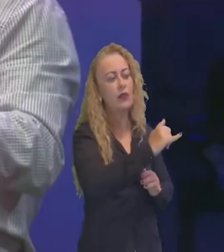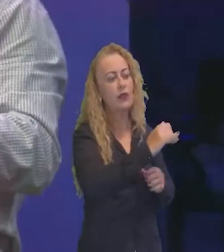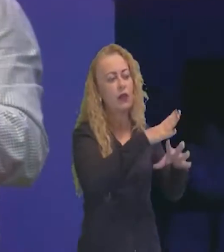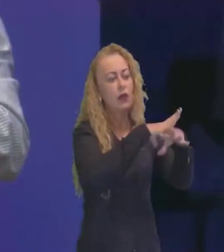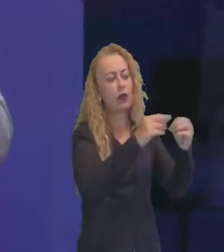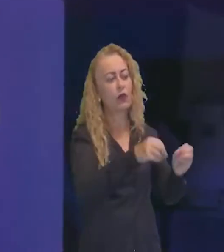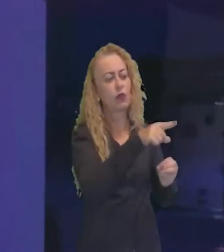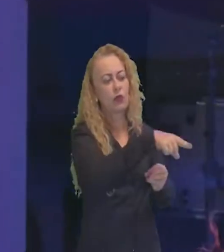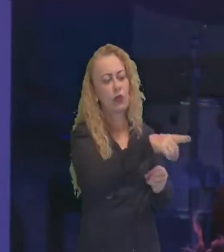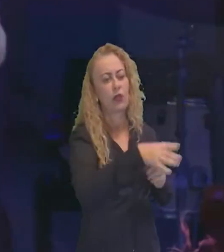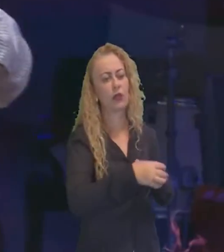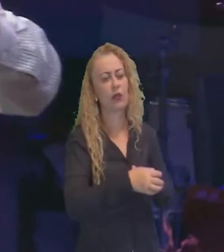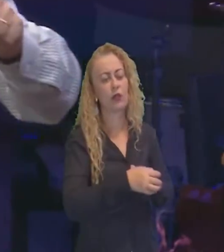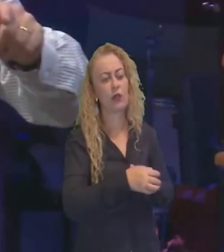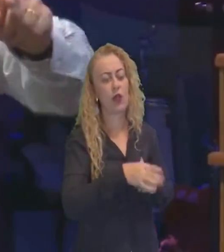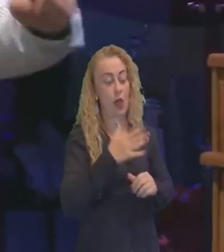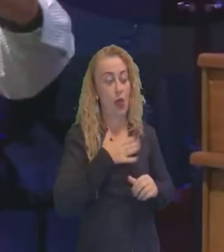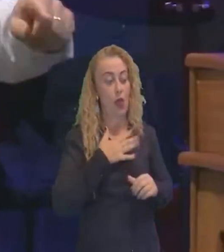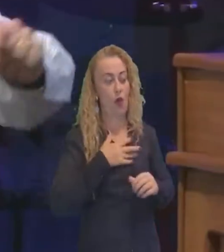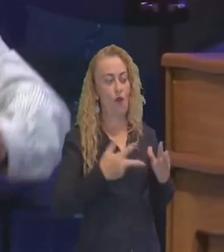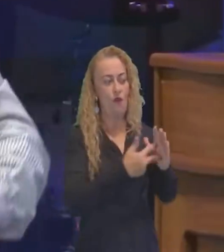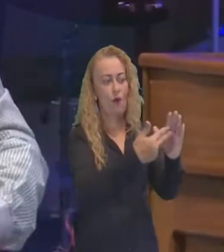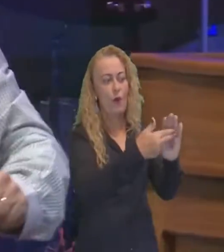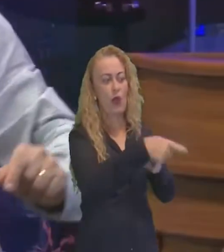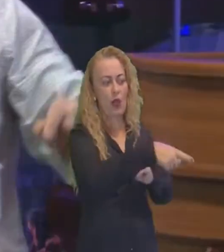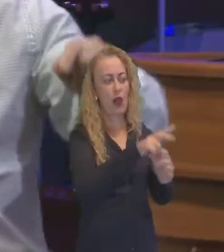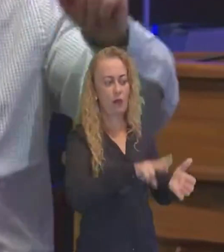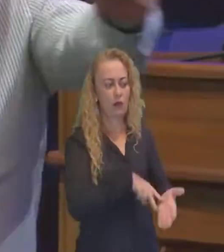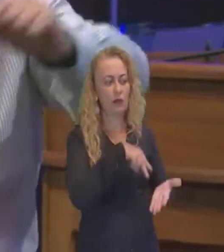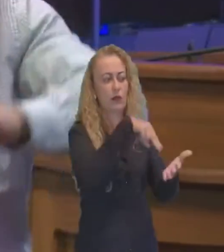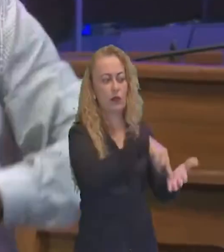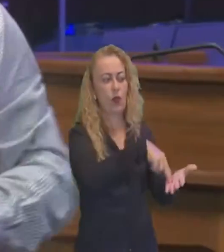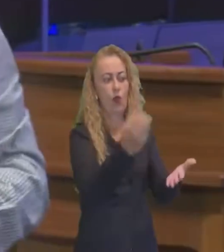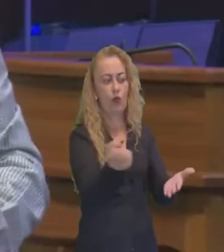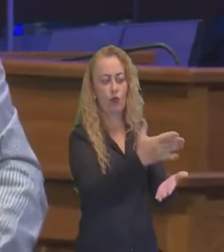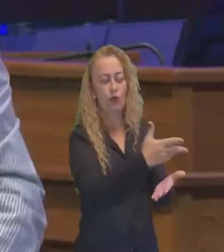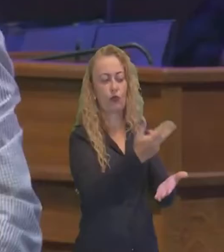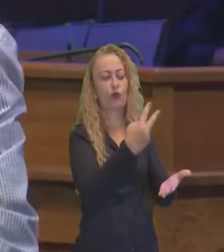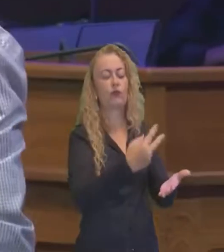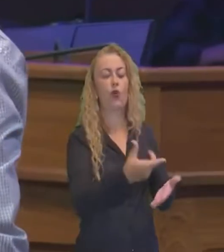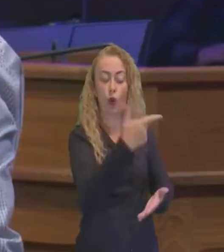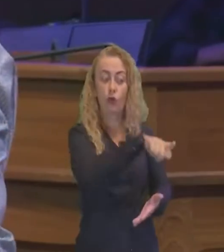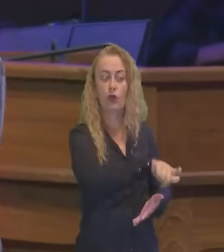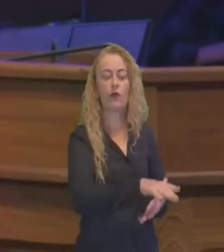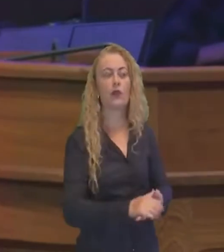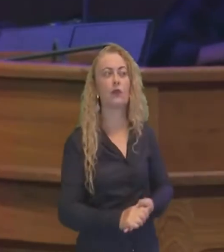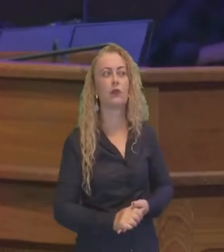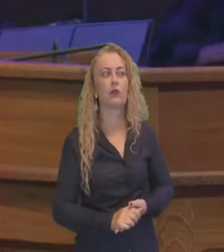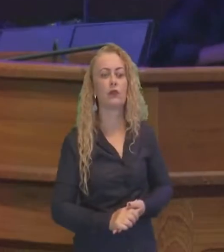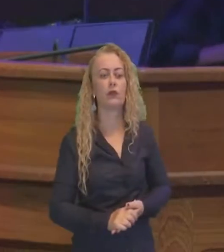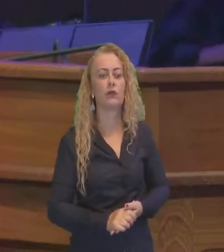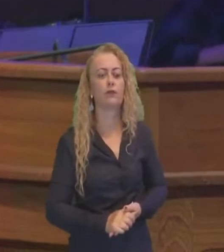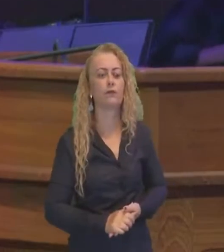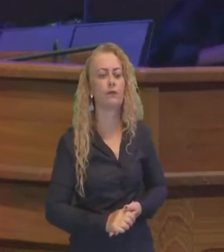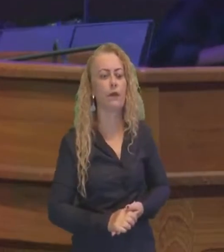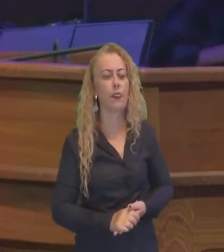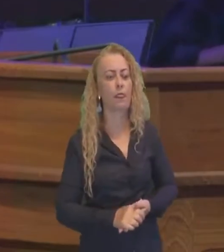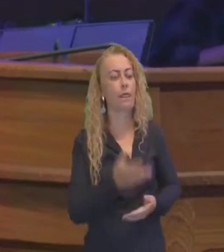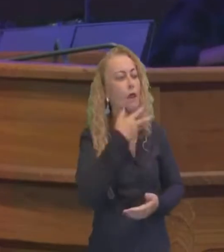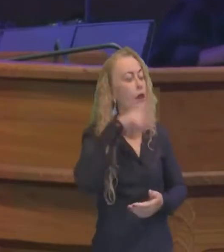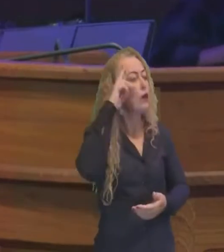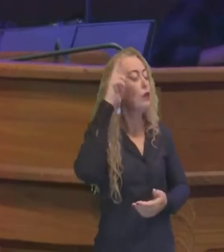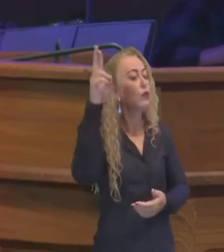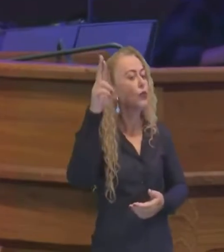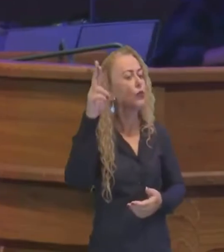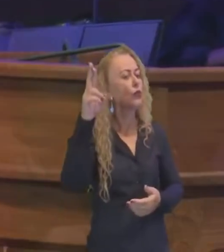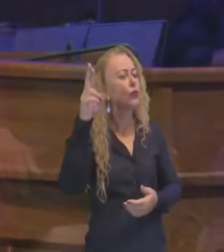ela, porque eu vou operá-la, e ela vai voltar. E ela vai voltar curada da sala de cirurgia. E o Senhor